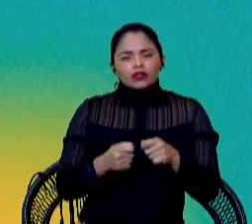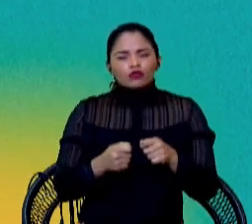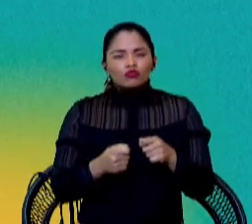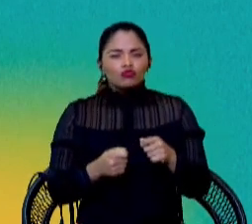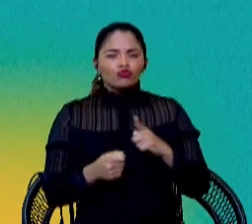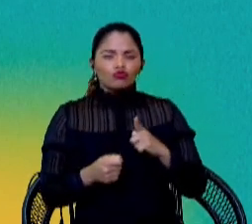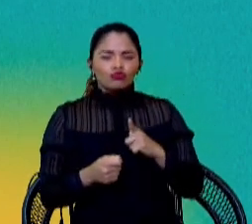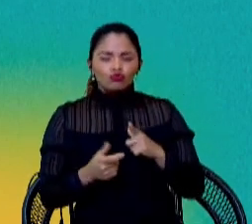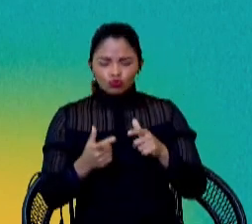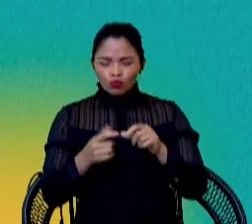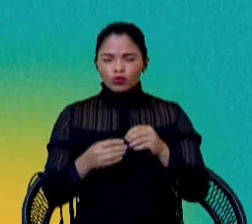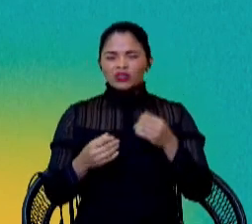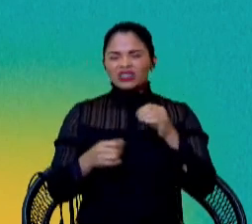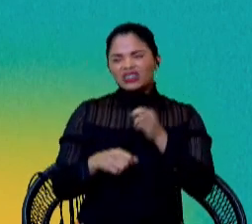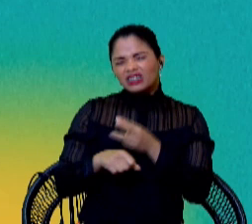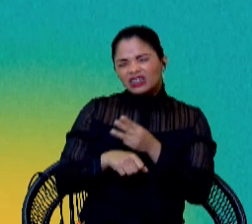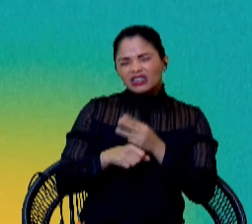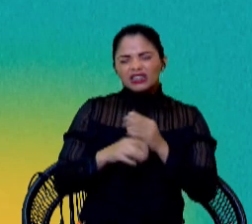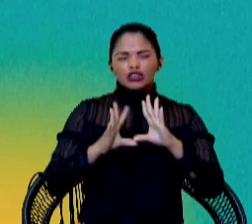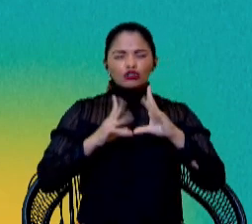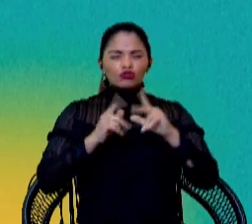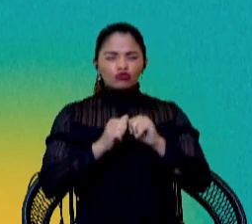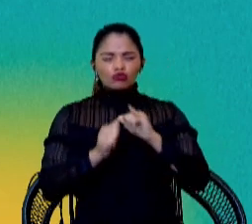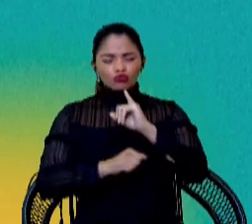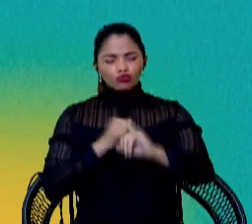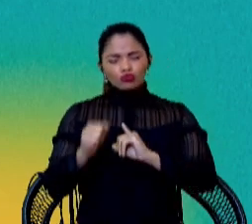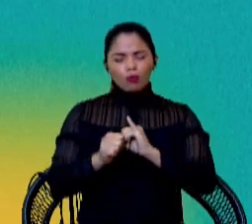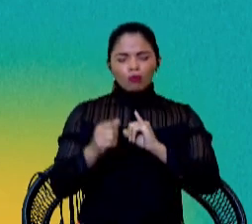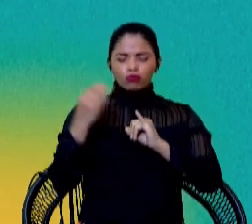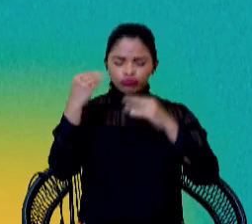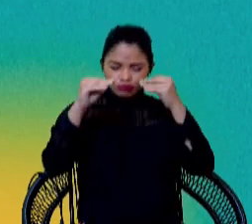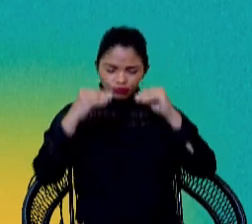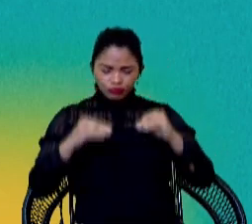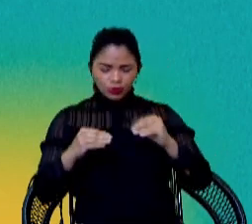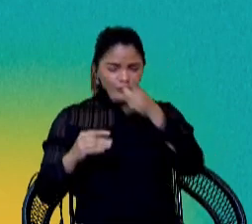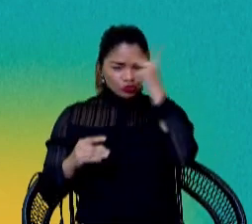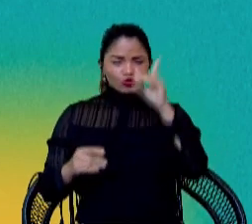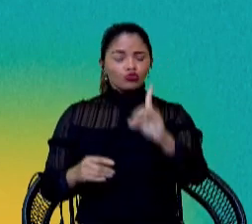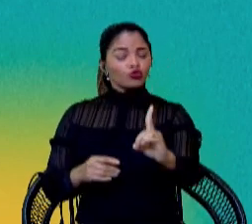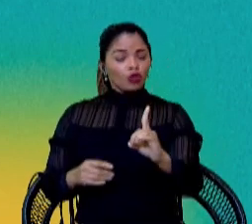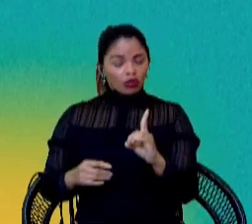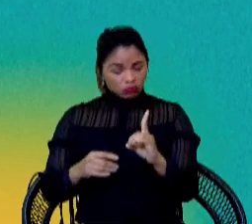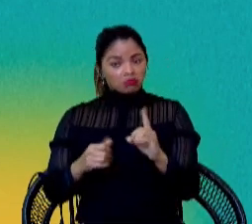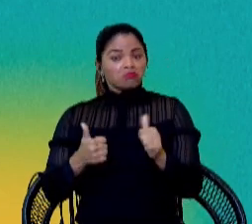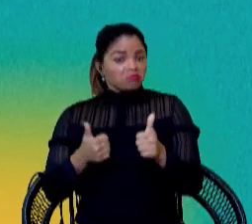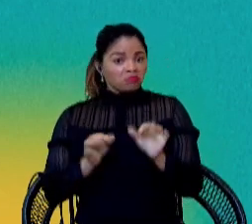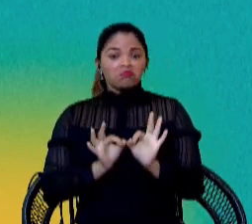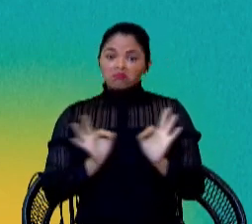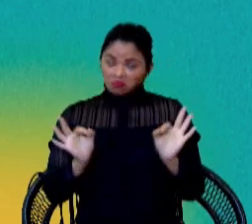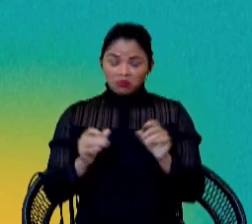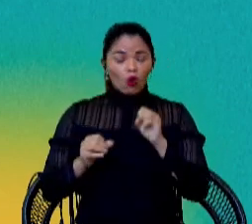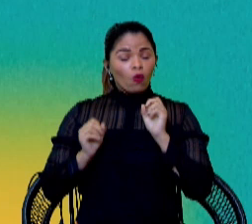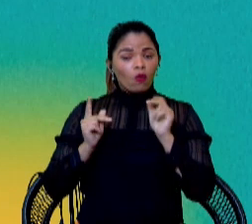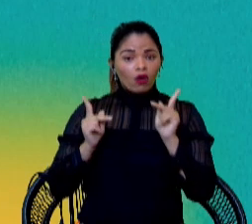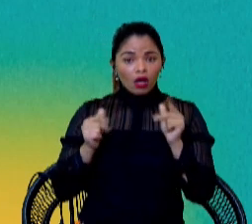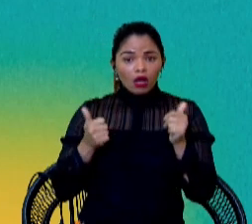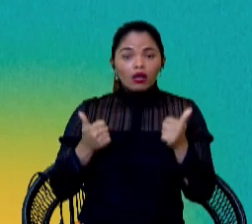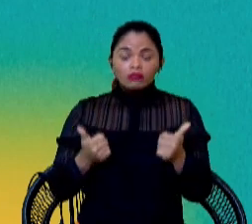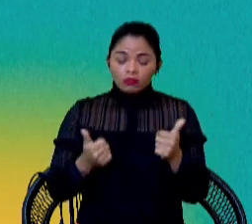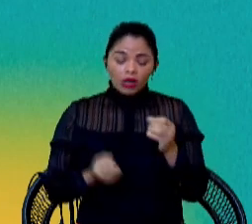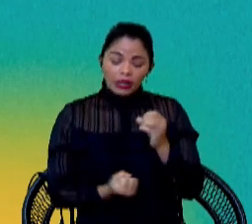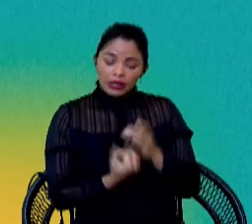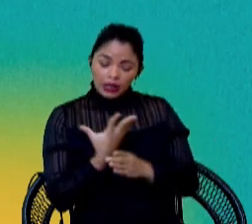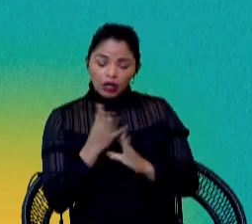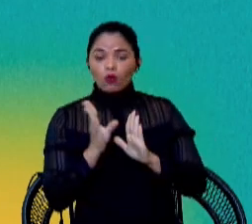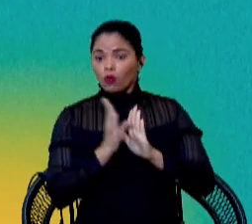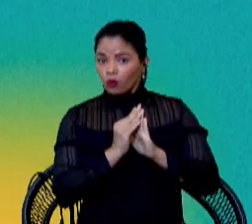tráfego para o meu site. Ou seja, eu quero trazer as pessoas de uma forma direta para mim. Ótimo, ok? Cria ali